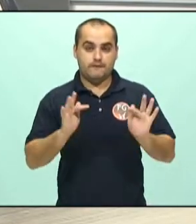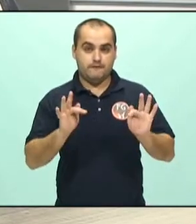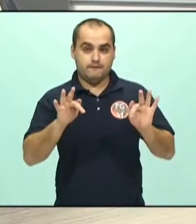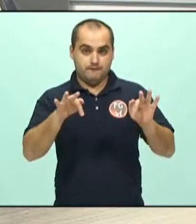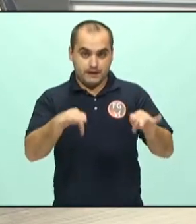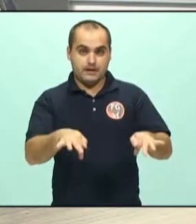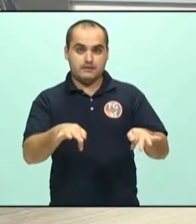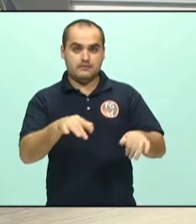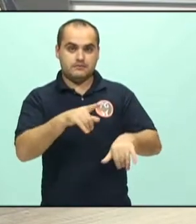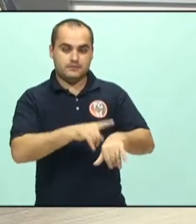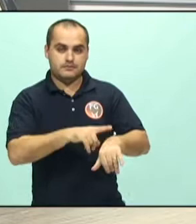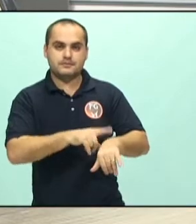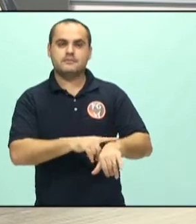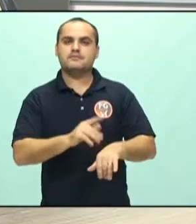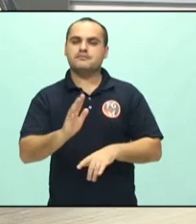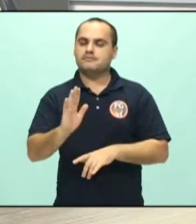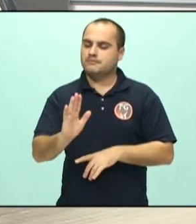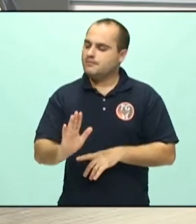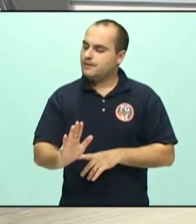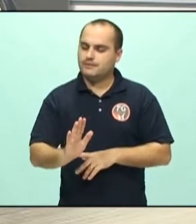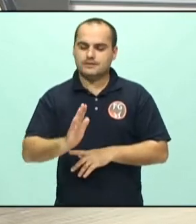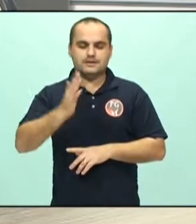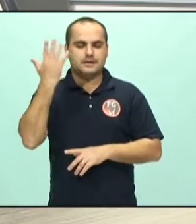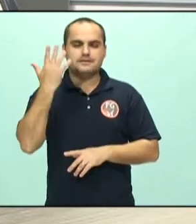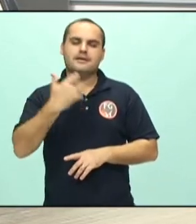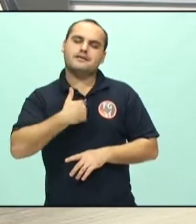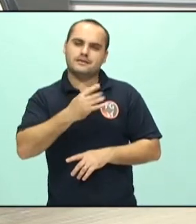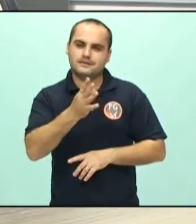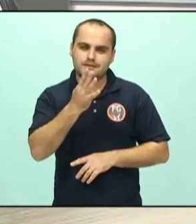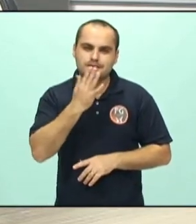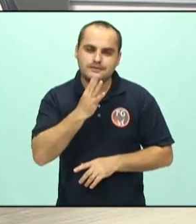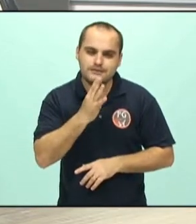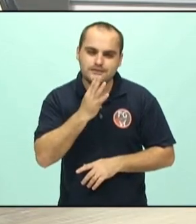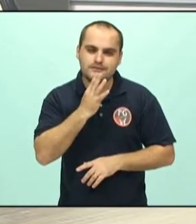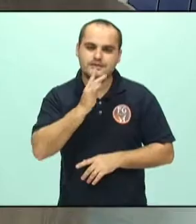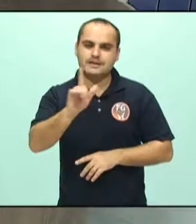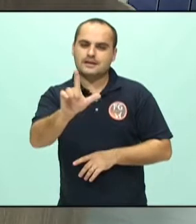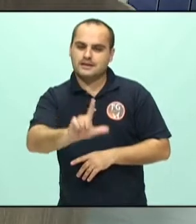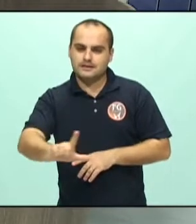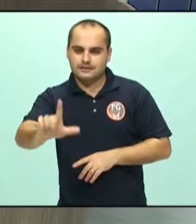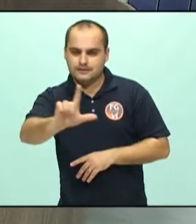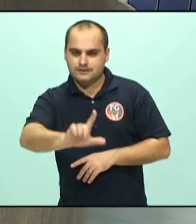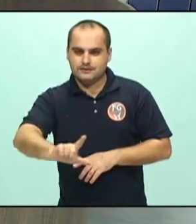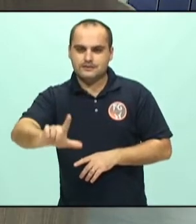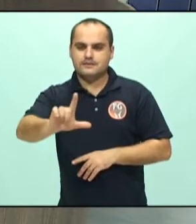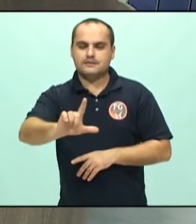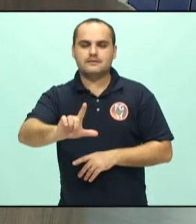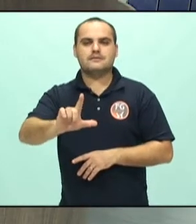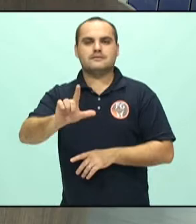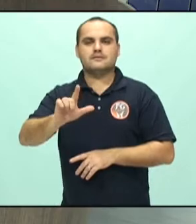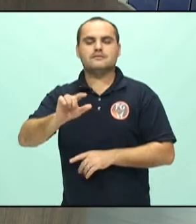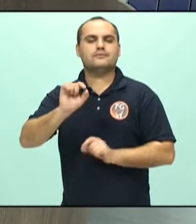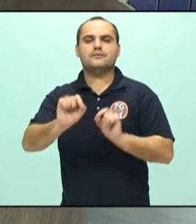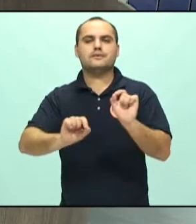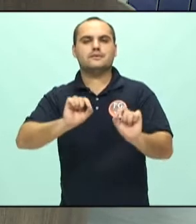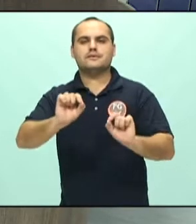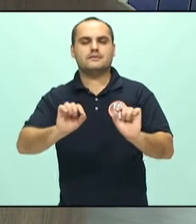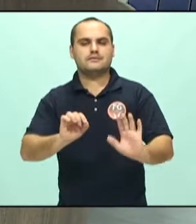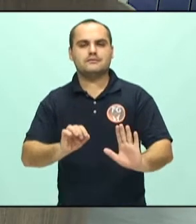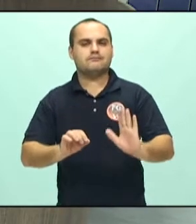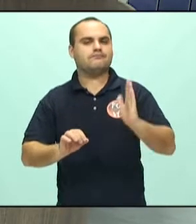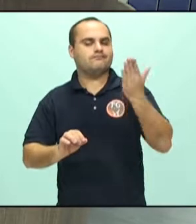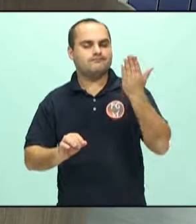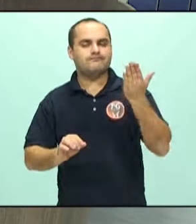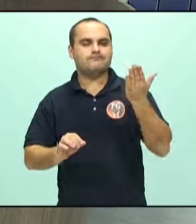viagem, acontece o que muito a gente conhece na literatura, tanto na de Lídia Fagundes Telles, como muito presente